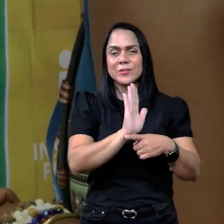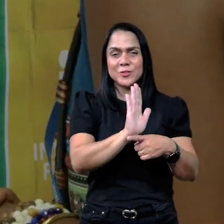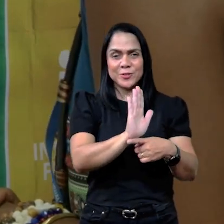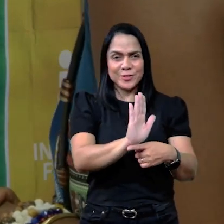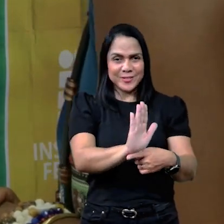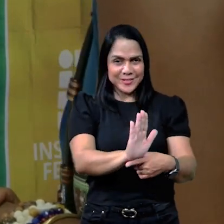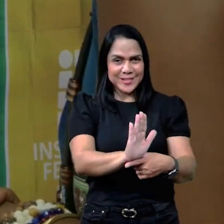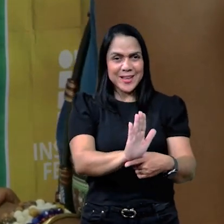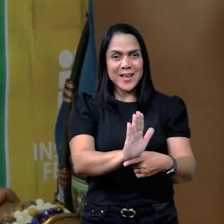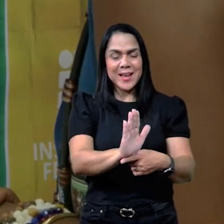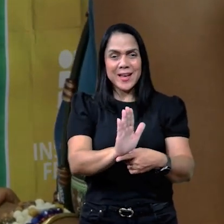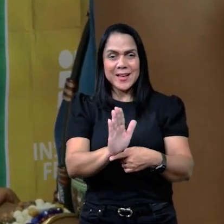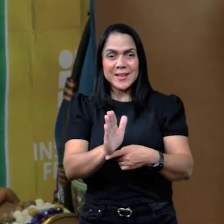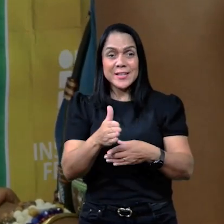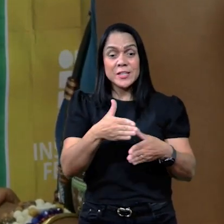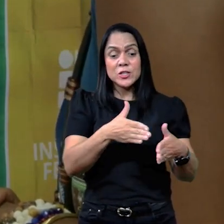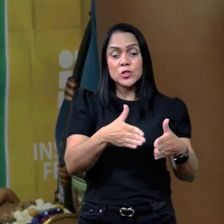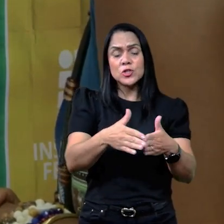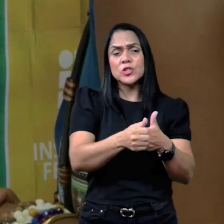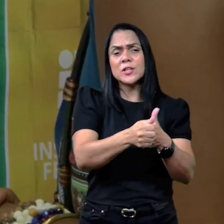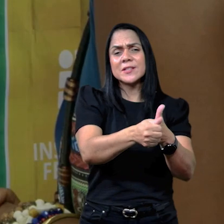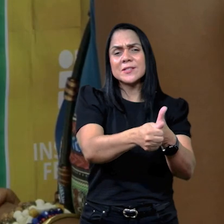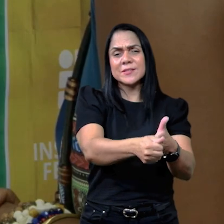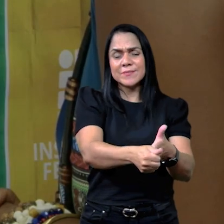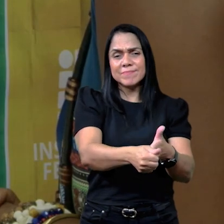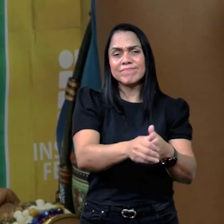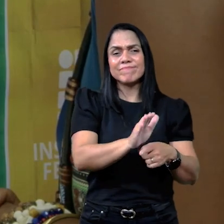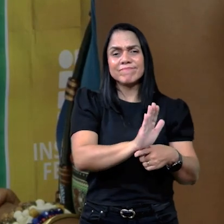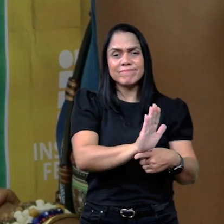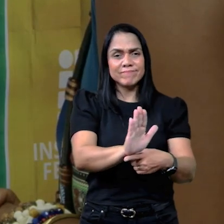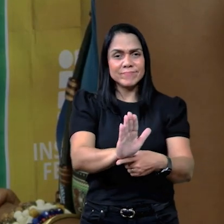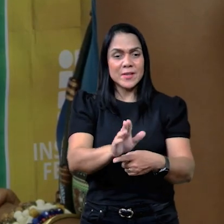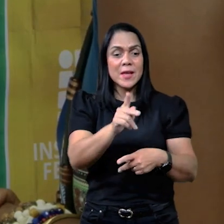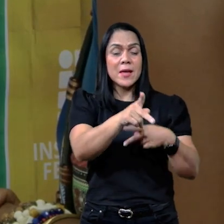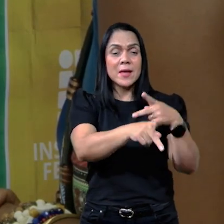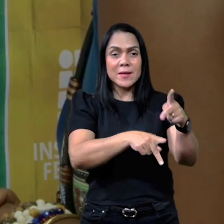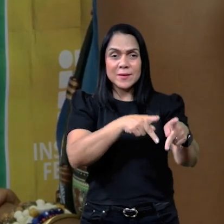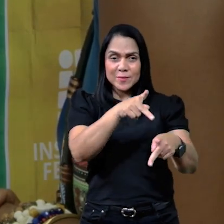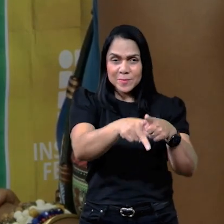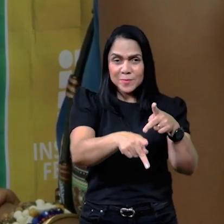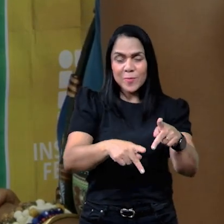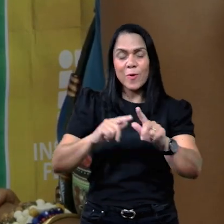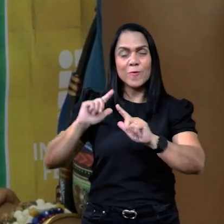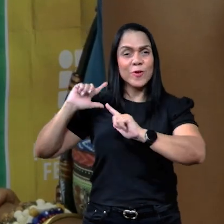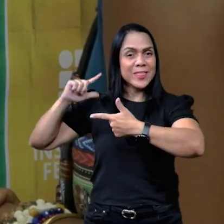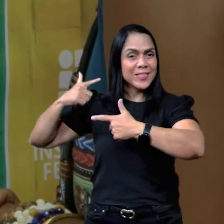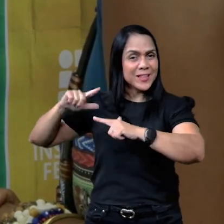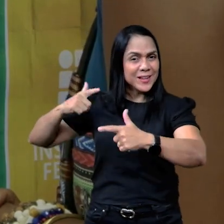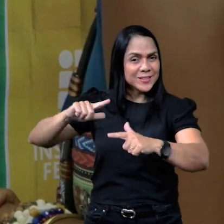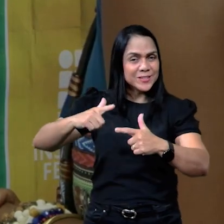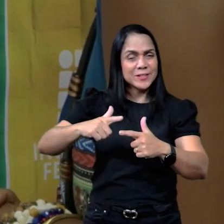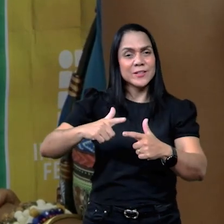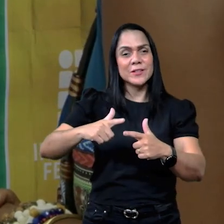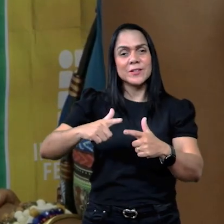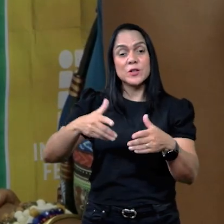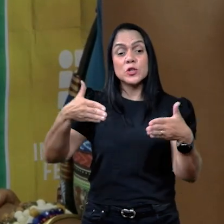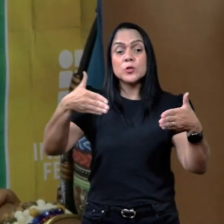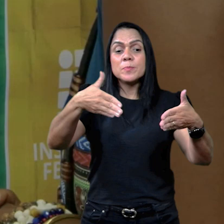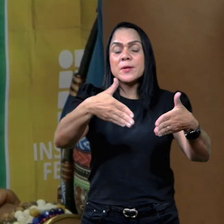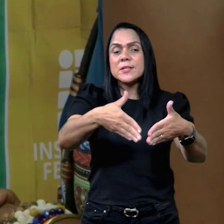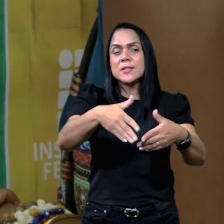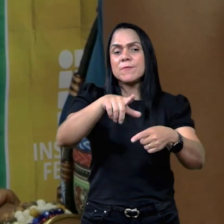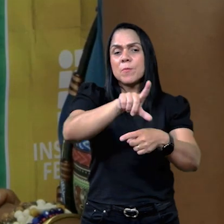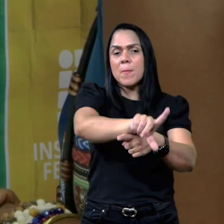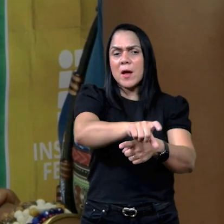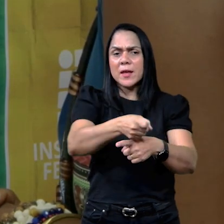possam também direcionar suas ações para povos e comunidades tradicionais, especificamente para quilombola.